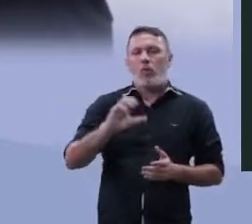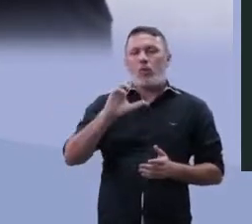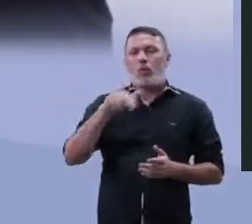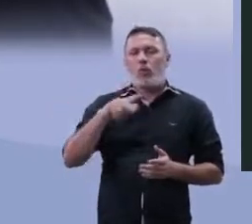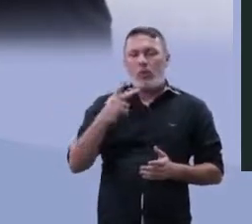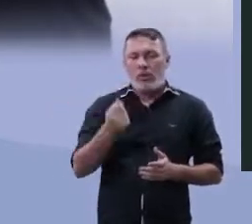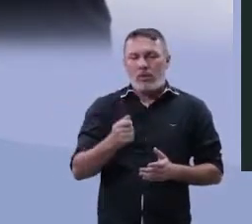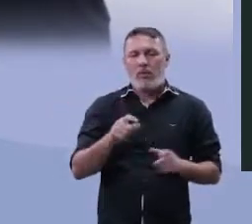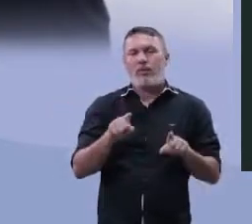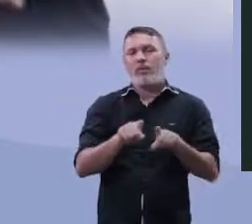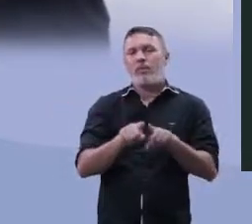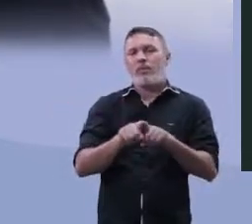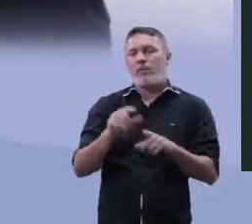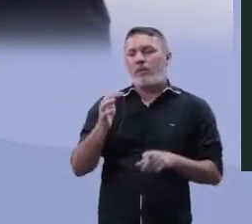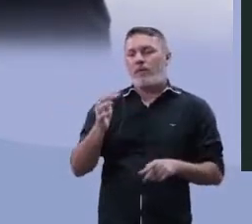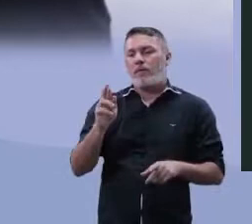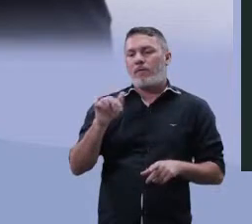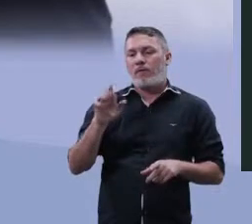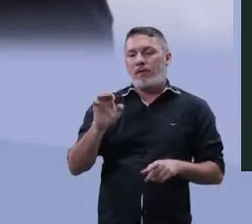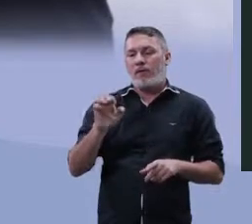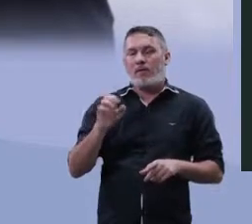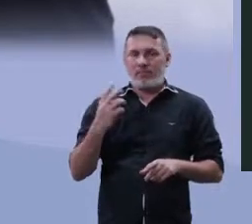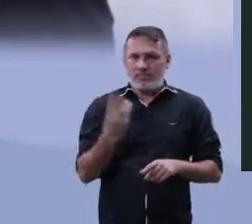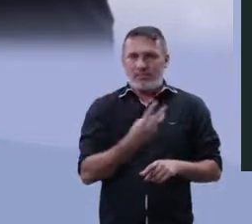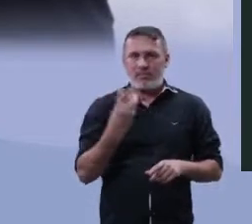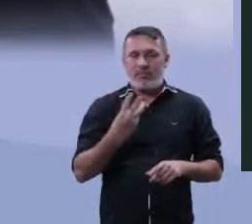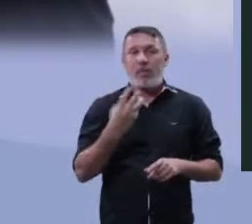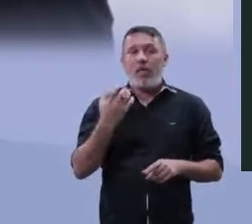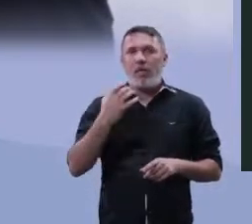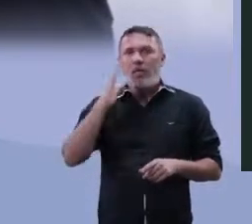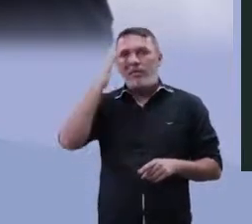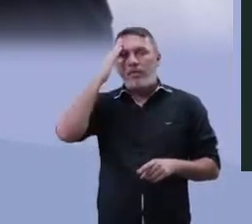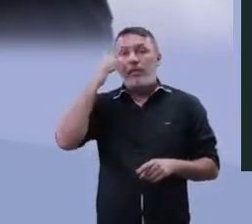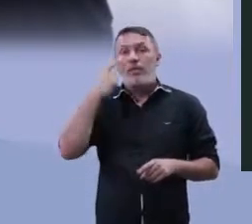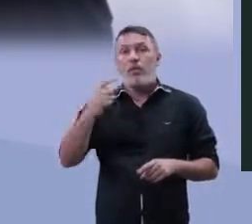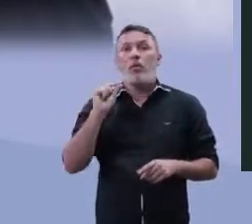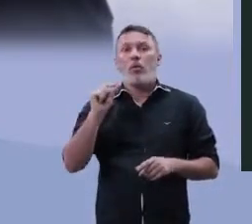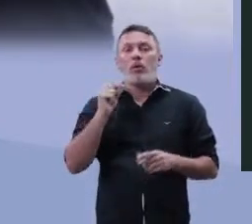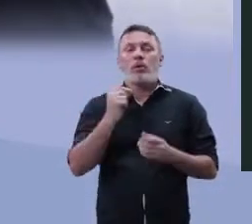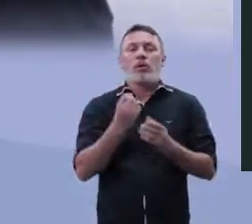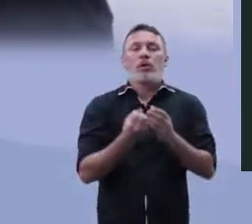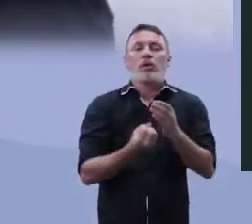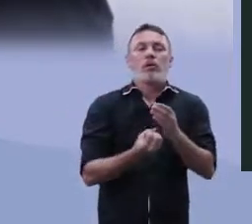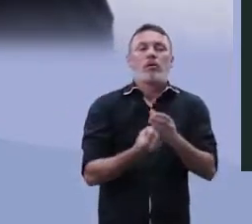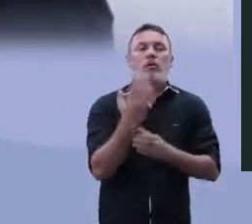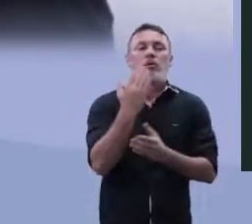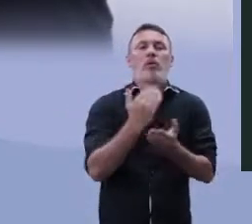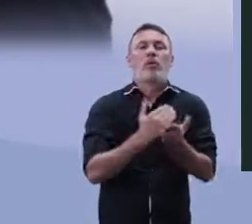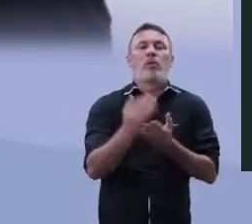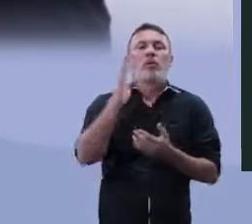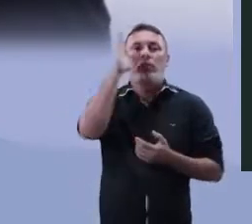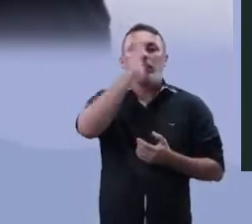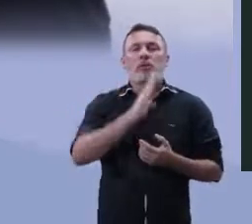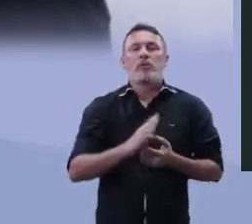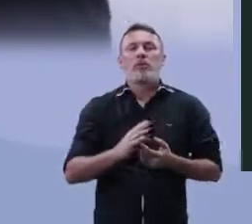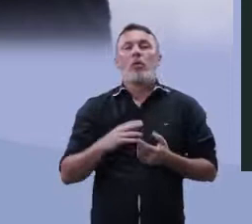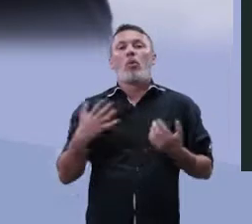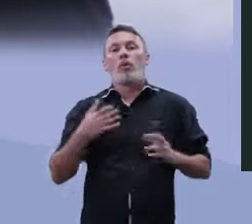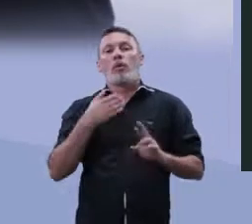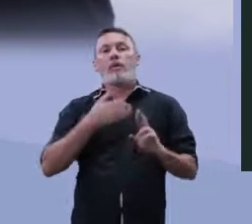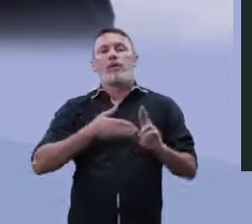dois exemplos, e também Gilberto Freire, eles estão interessados em entender as origens do Brasil, tendo como